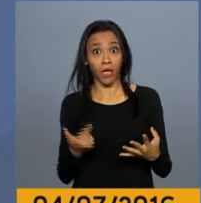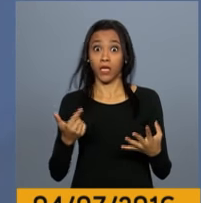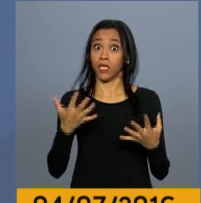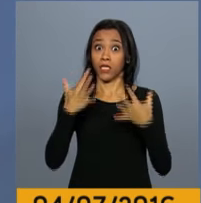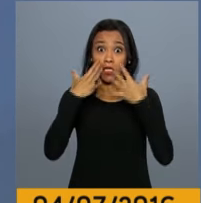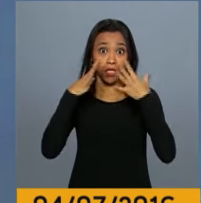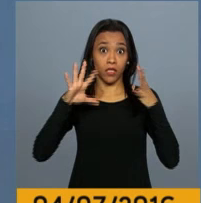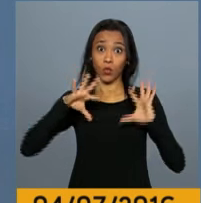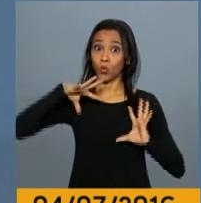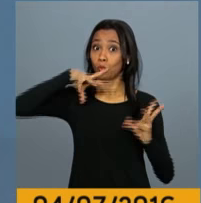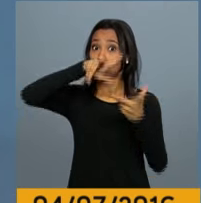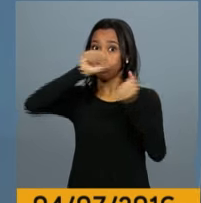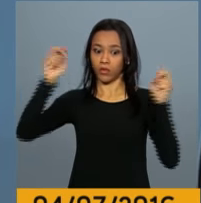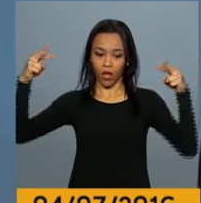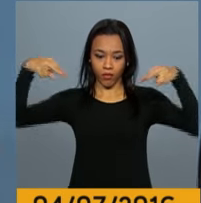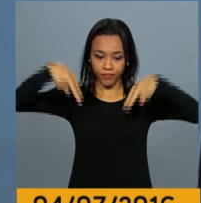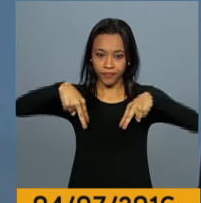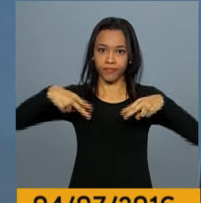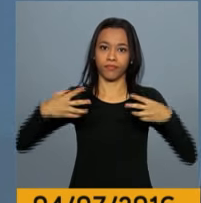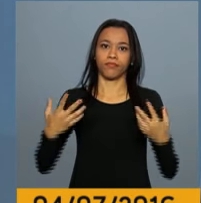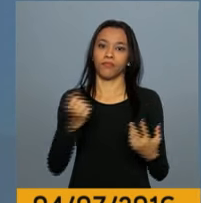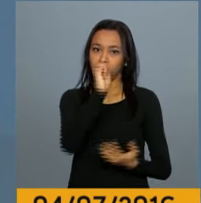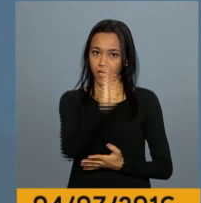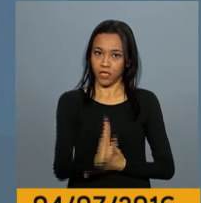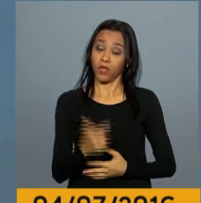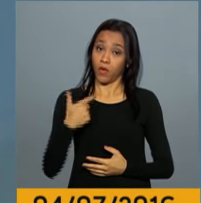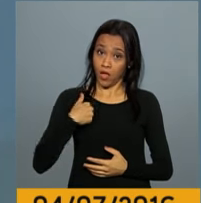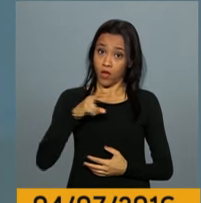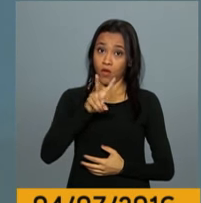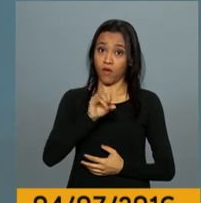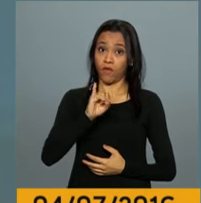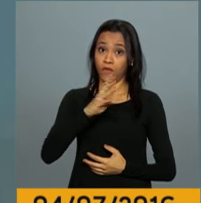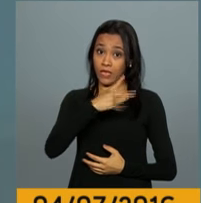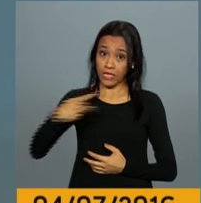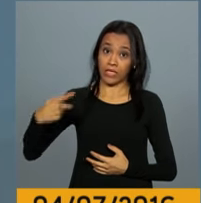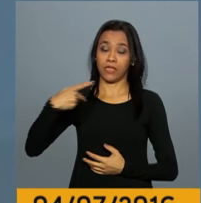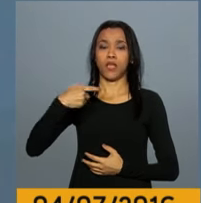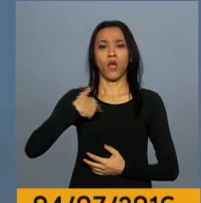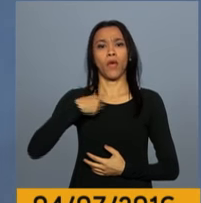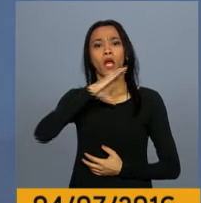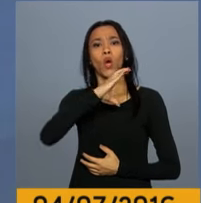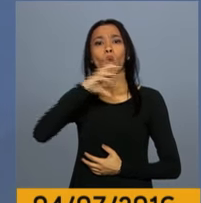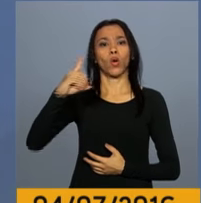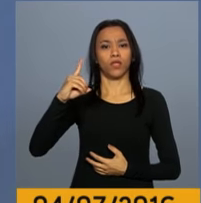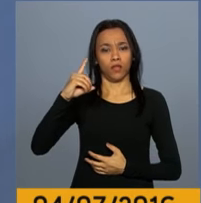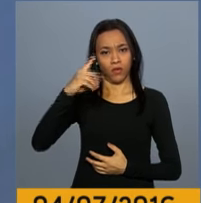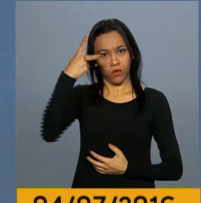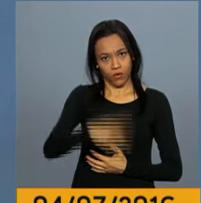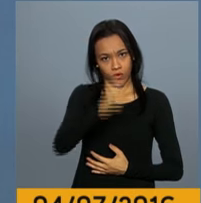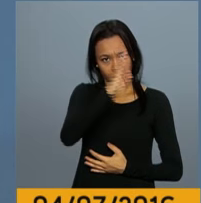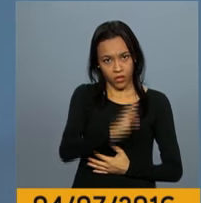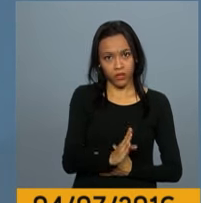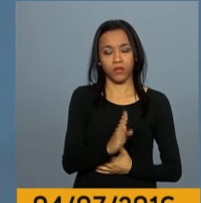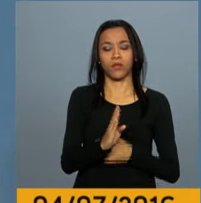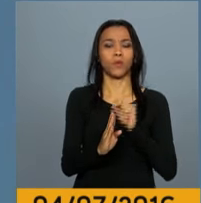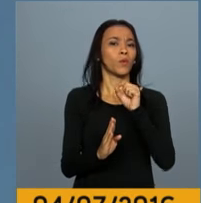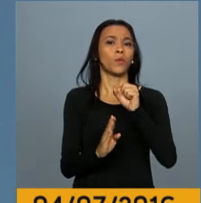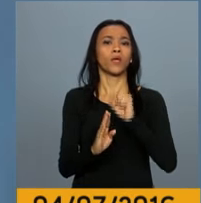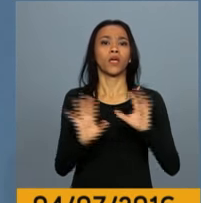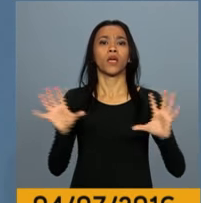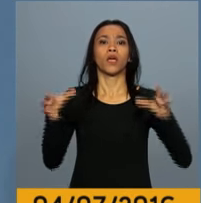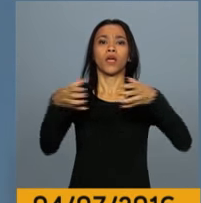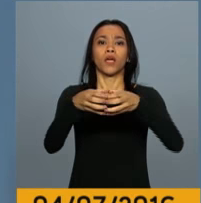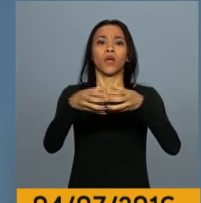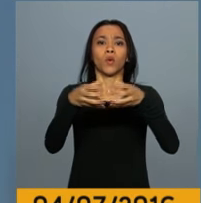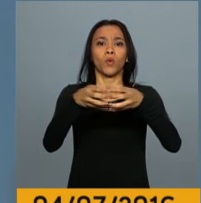notoriedade internacional. Eu próprio, como vice-presidente, era coordenador pelo lado brasileiro de uma chamada COSBAN, que